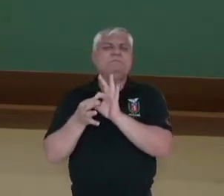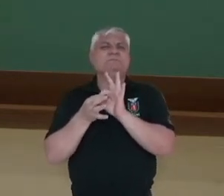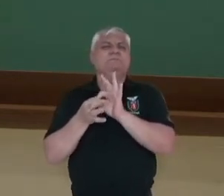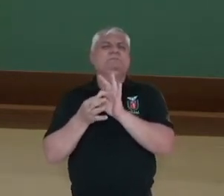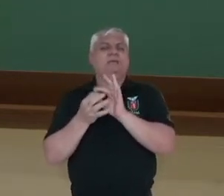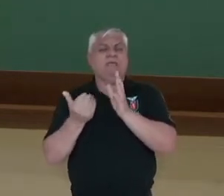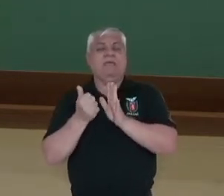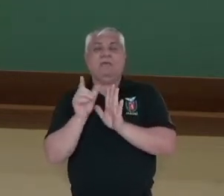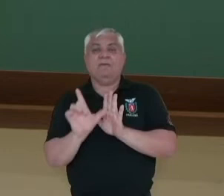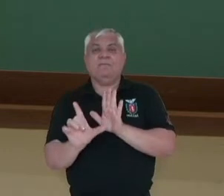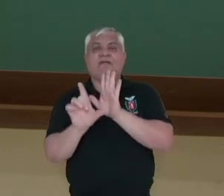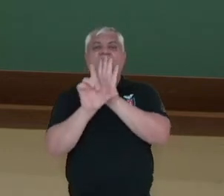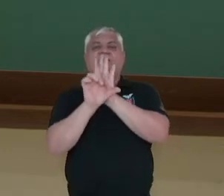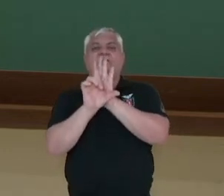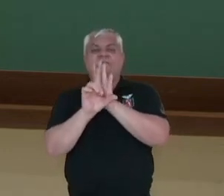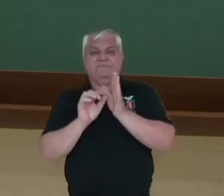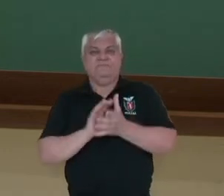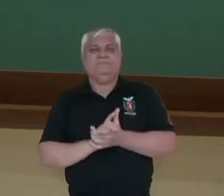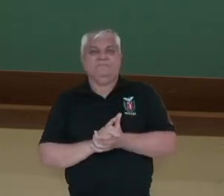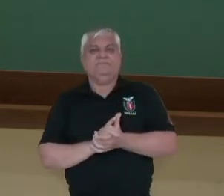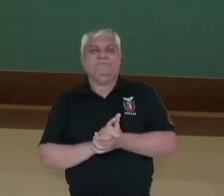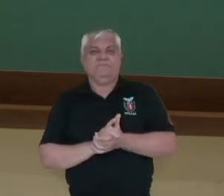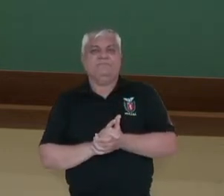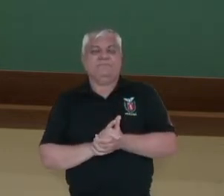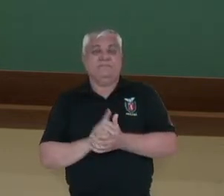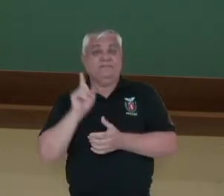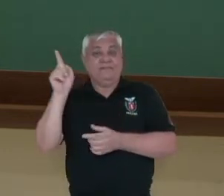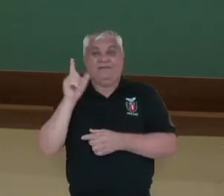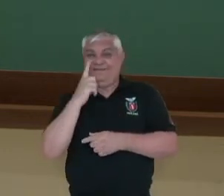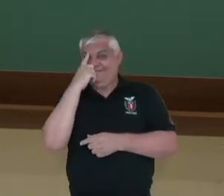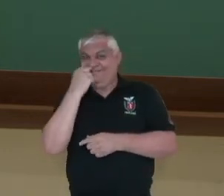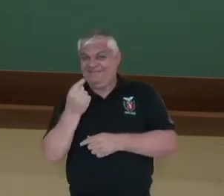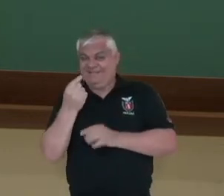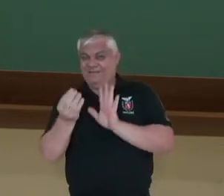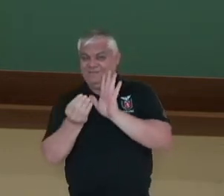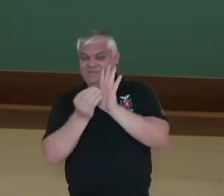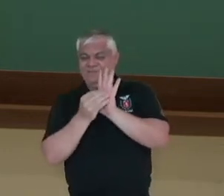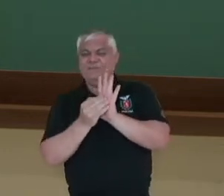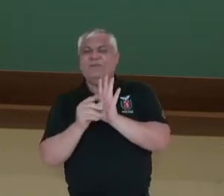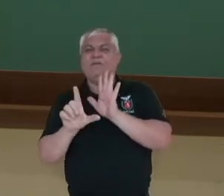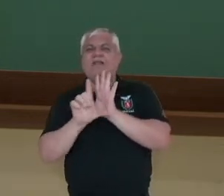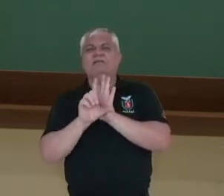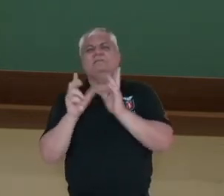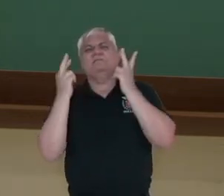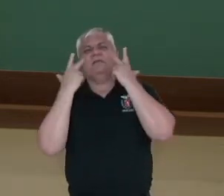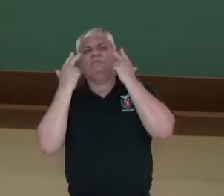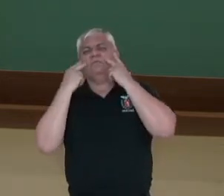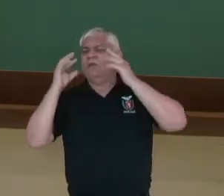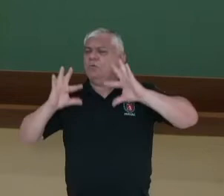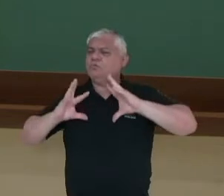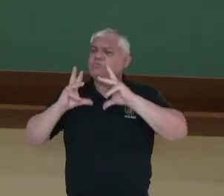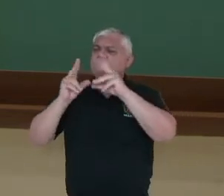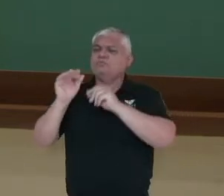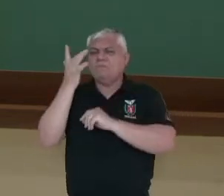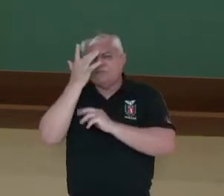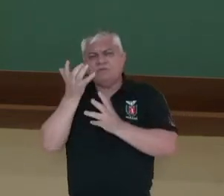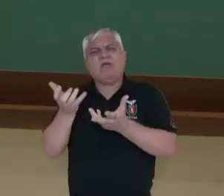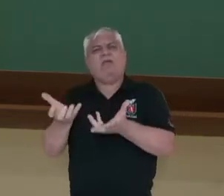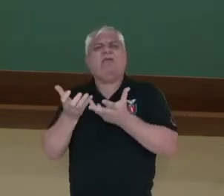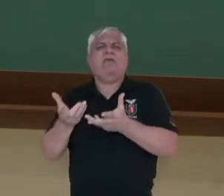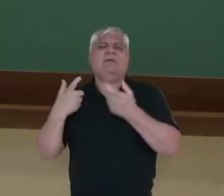lei, no termo utilizado pelo Montesquieu, natural, tá? Então, essa lei